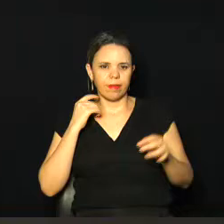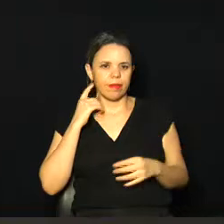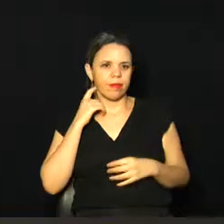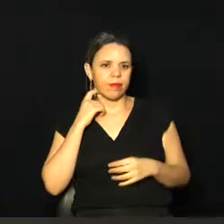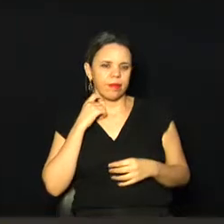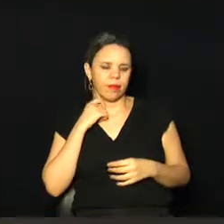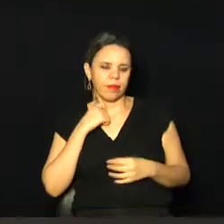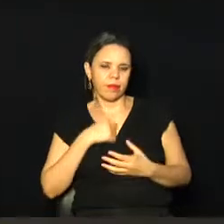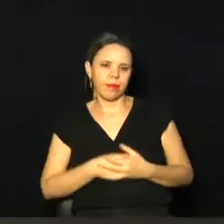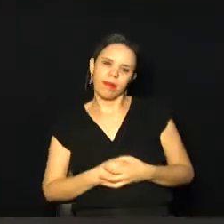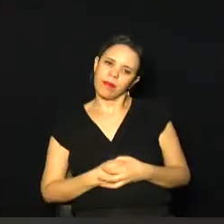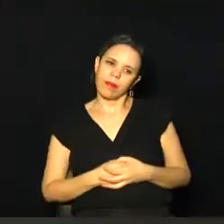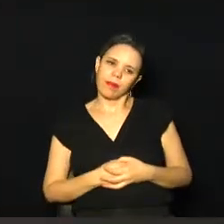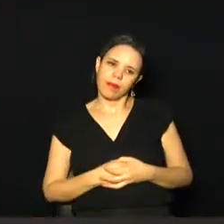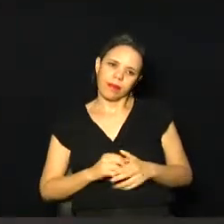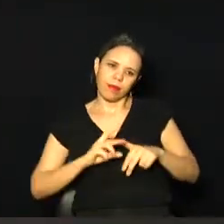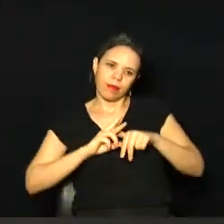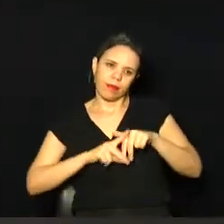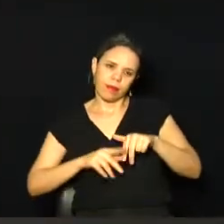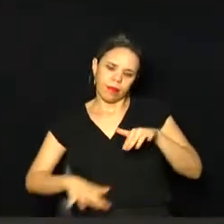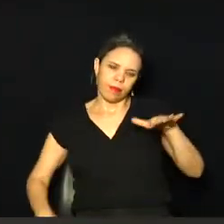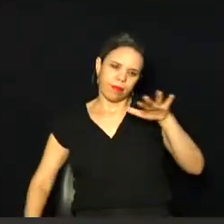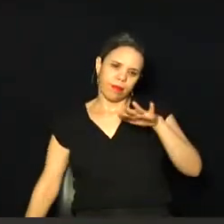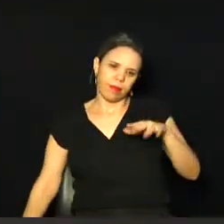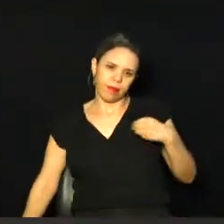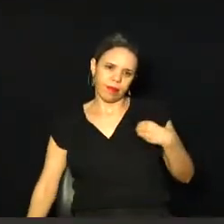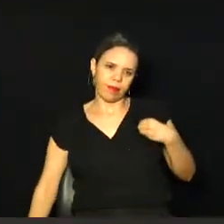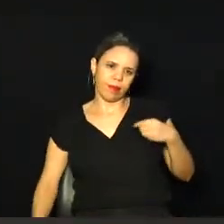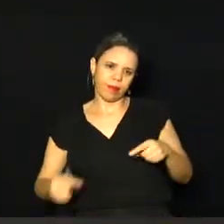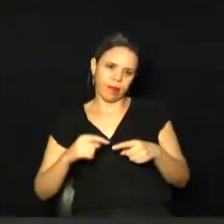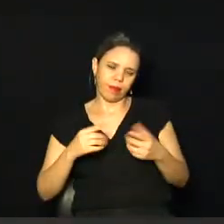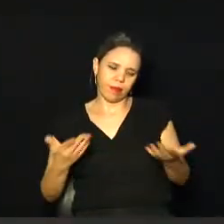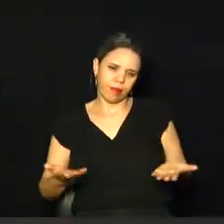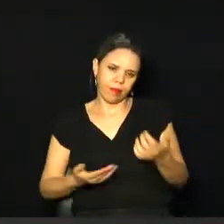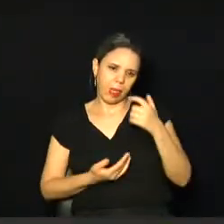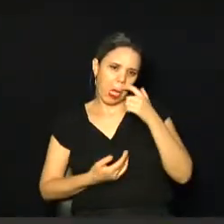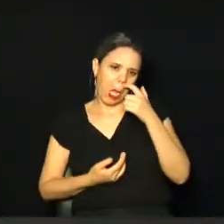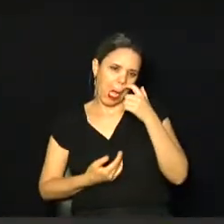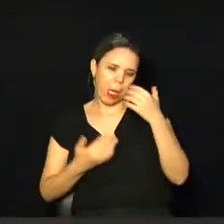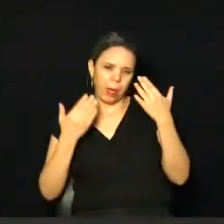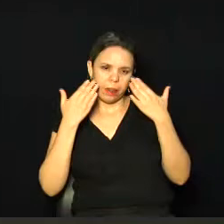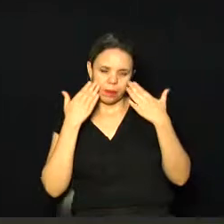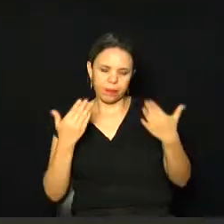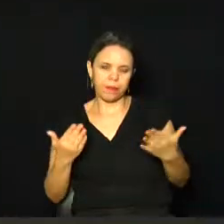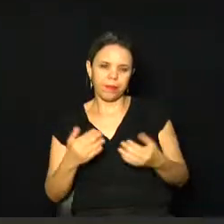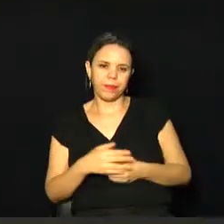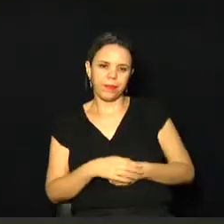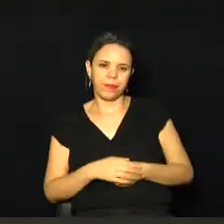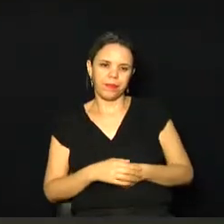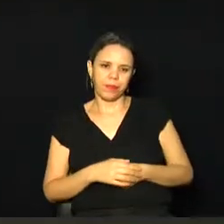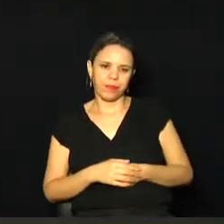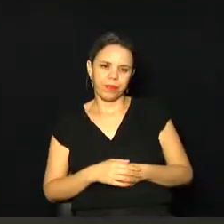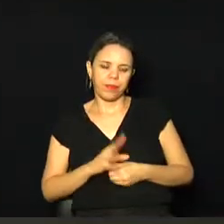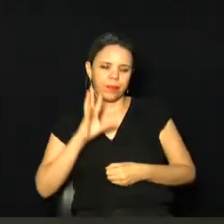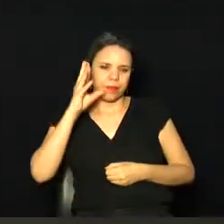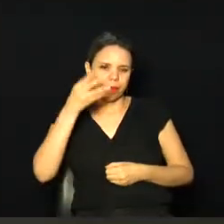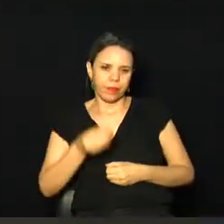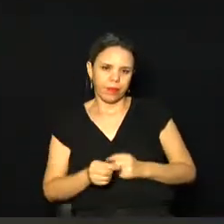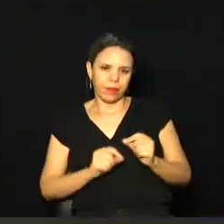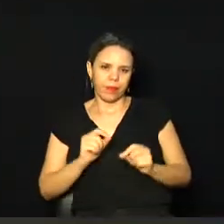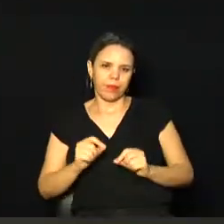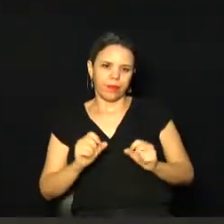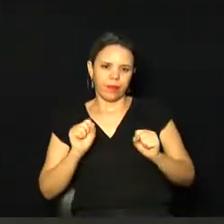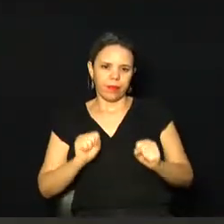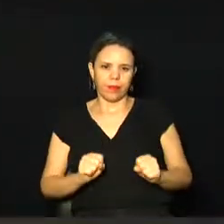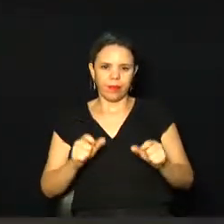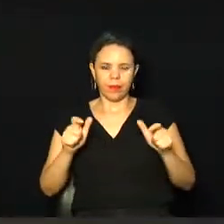a articulação dos gêneros, que é o que nós estamos fazendo aqui hoje. Diante desses pressupostos, podemos compreender que pode ser